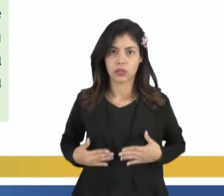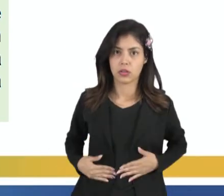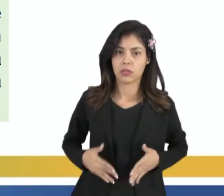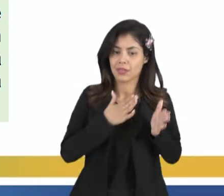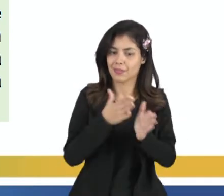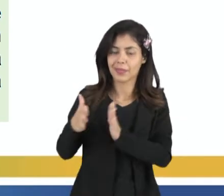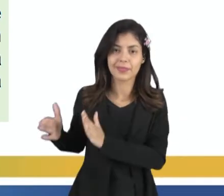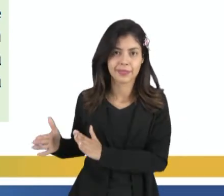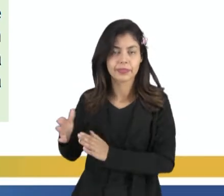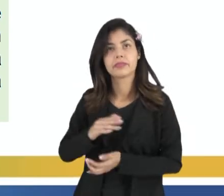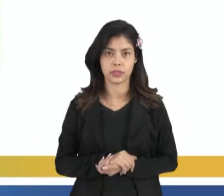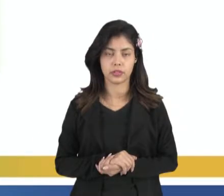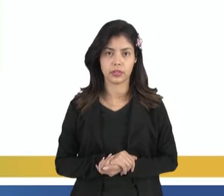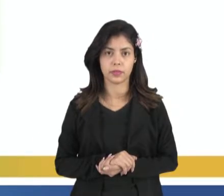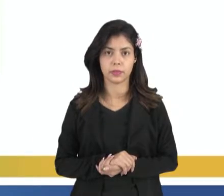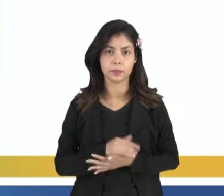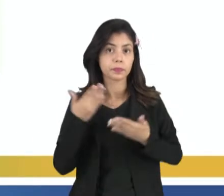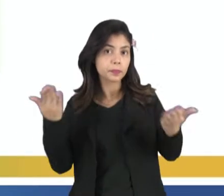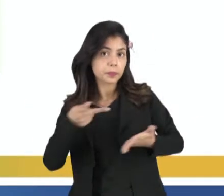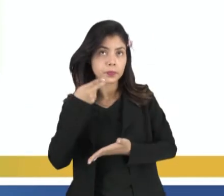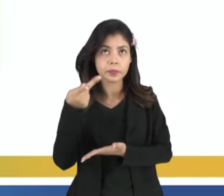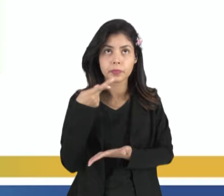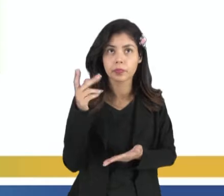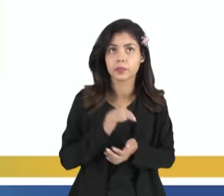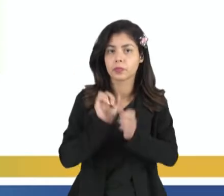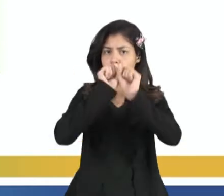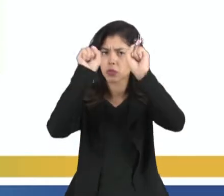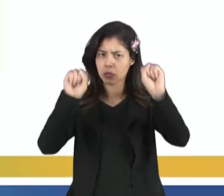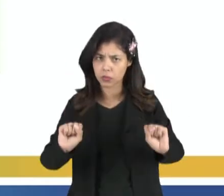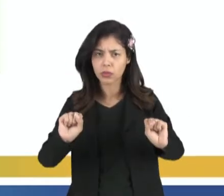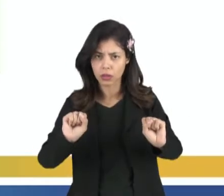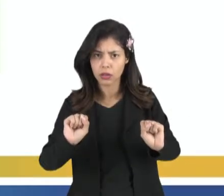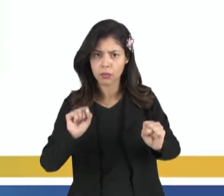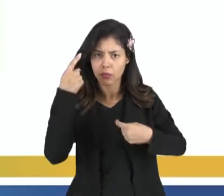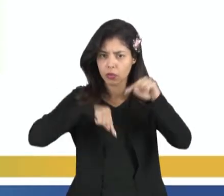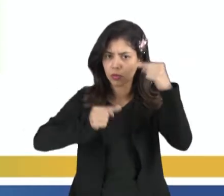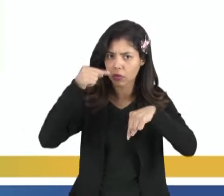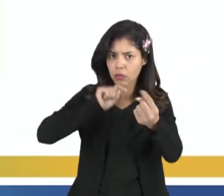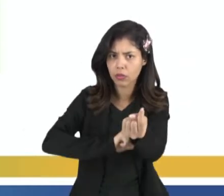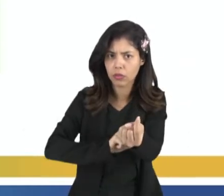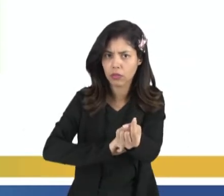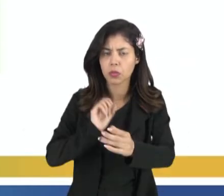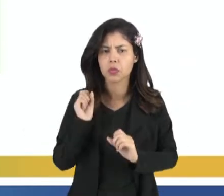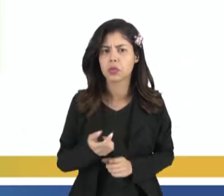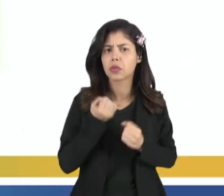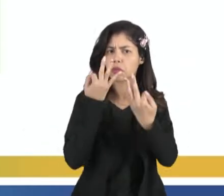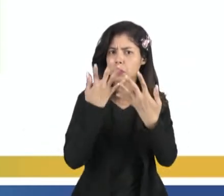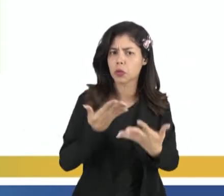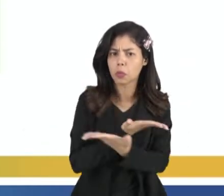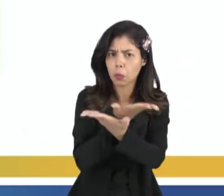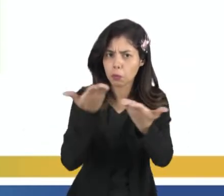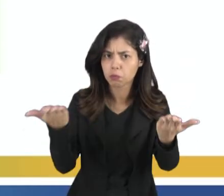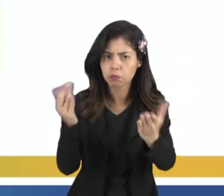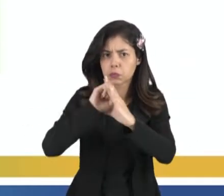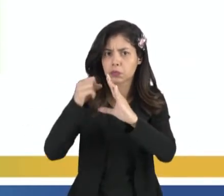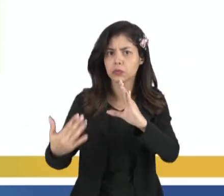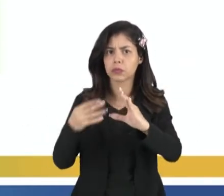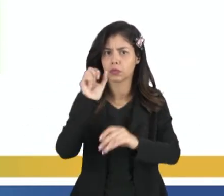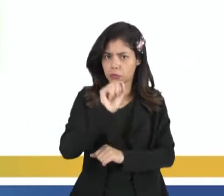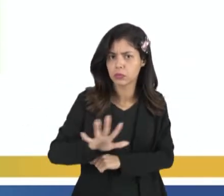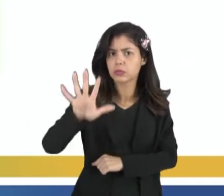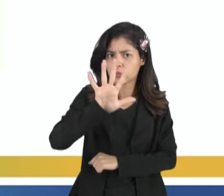está passando, tá? E aí, falando sobre o sistema nervoso, o que a gente pode trazer de caracterização sobre esse